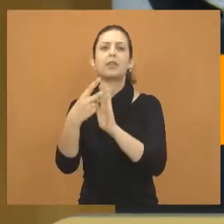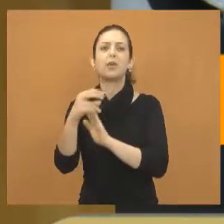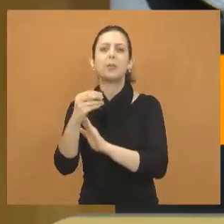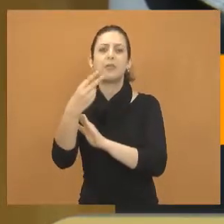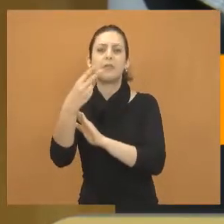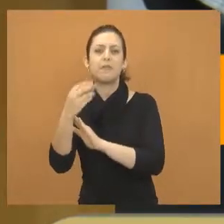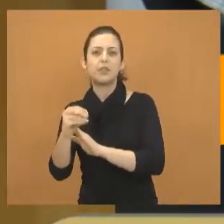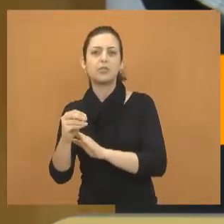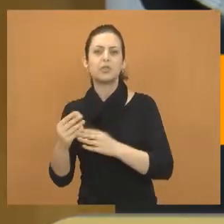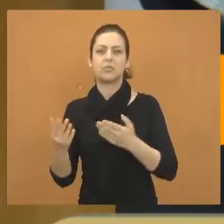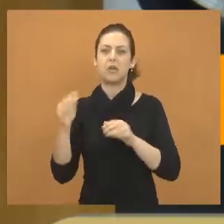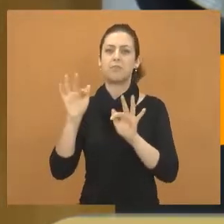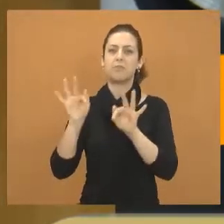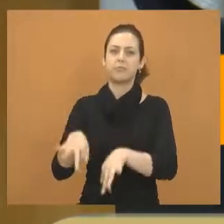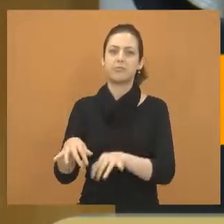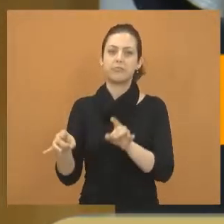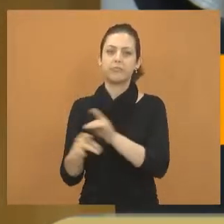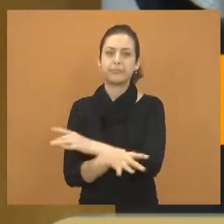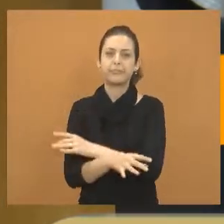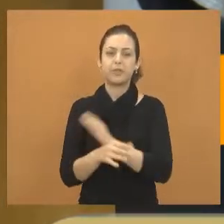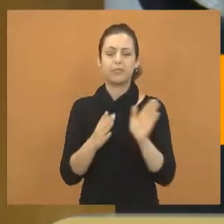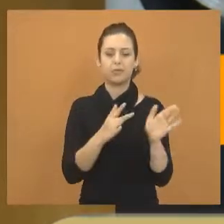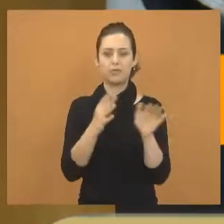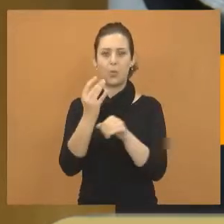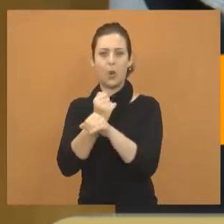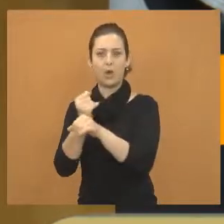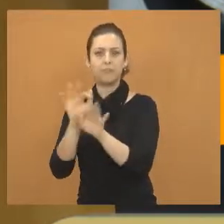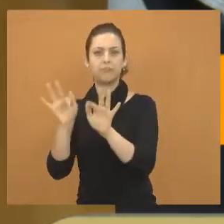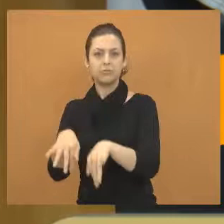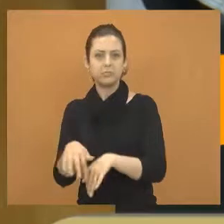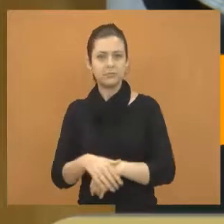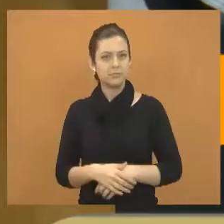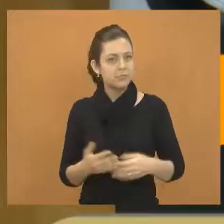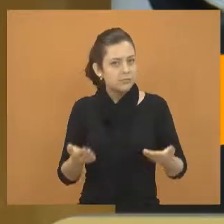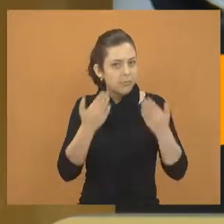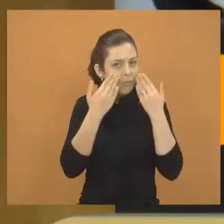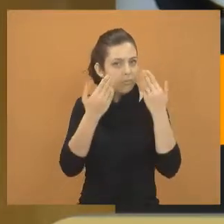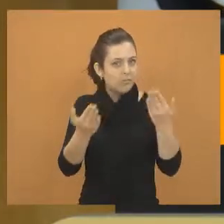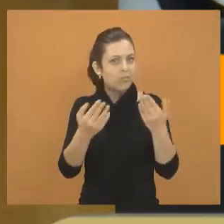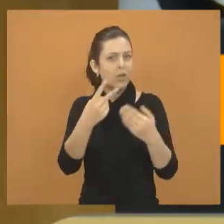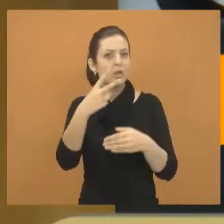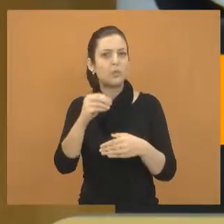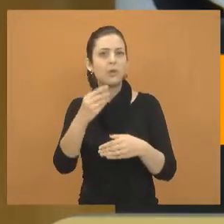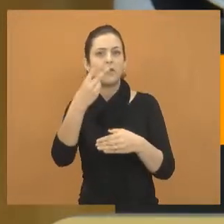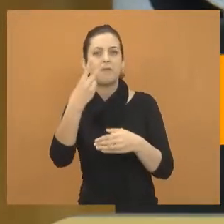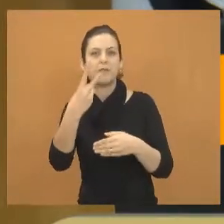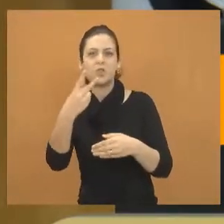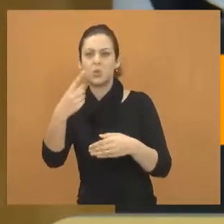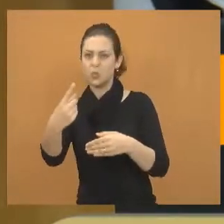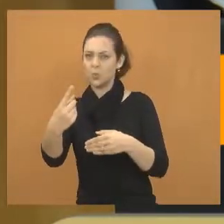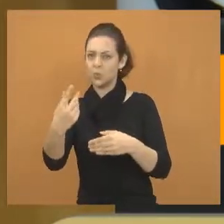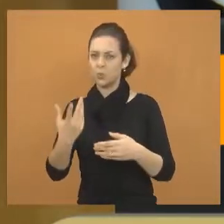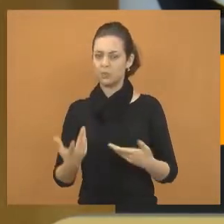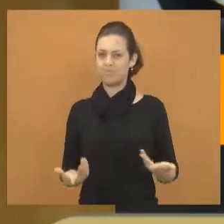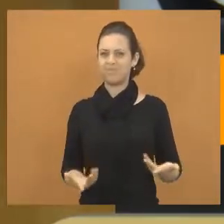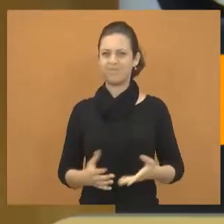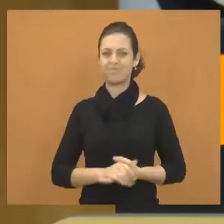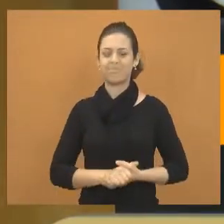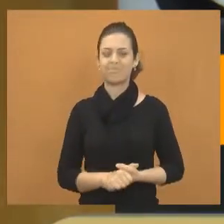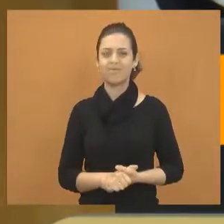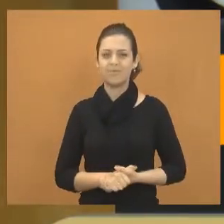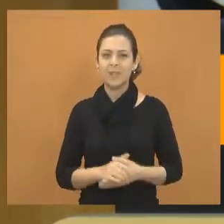é quando termina o mandato do atual prefeito. Aqui a previsão é de 2021, ou